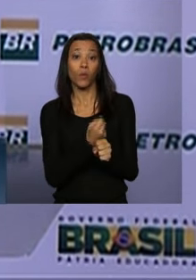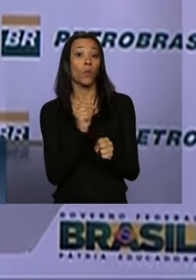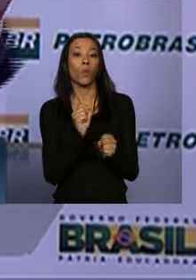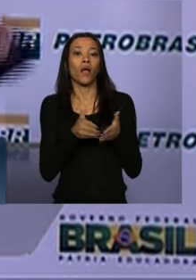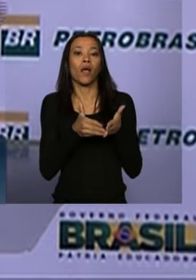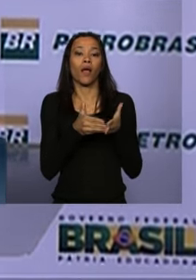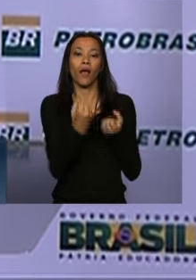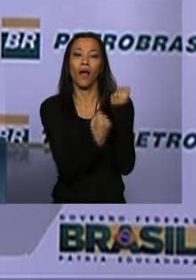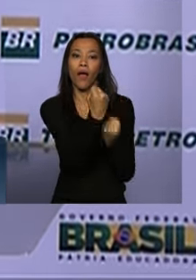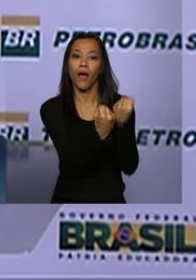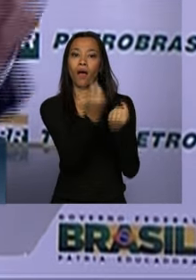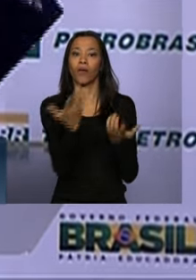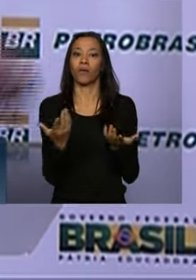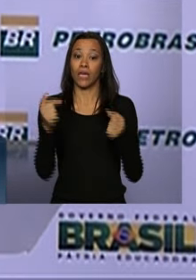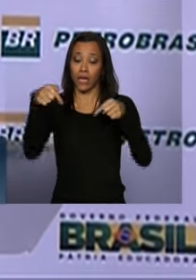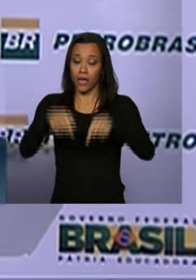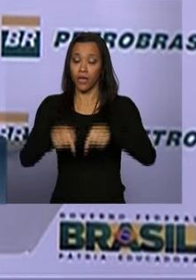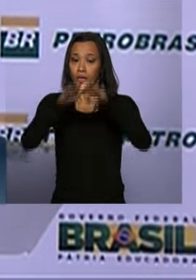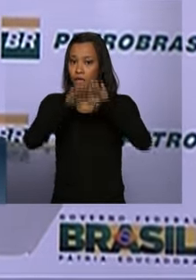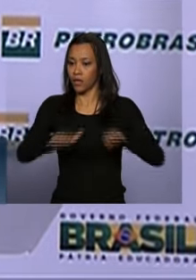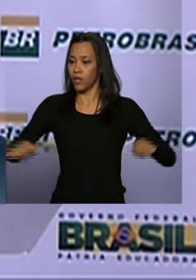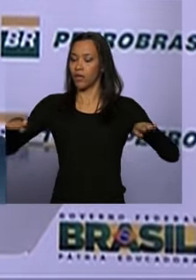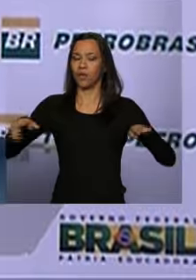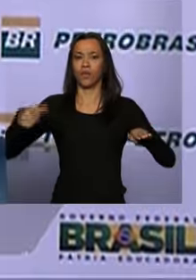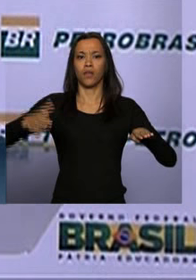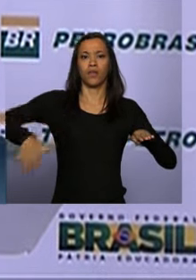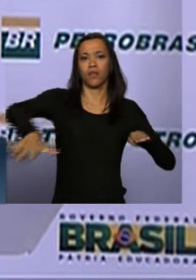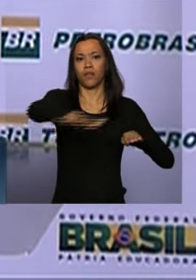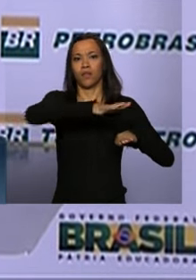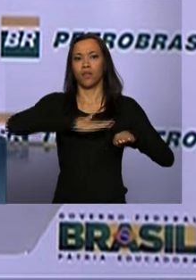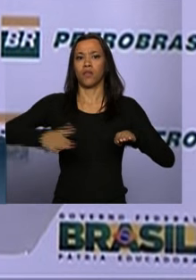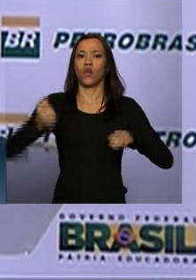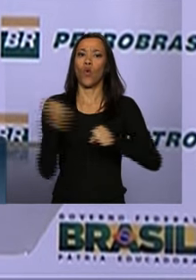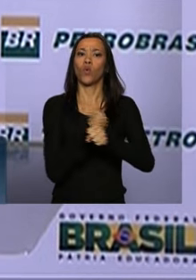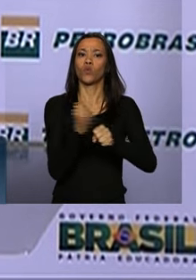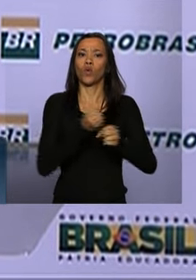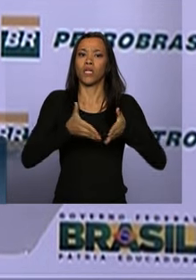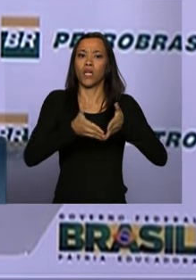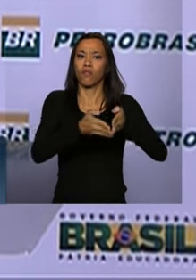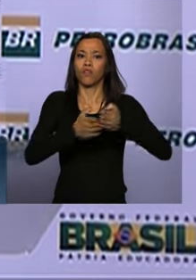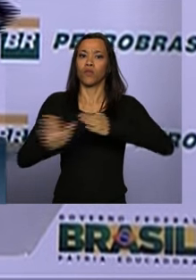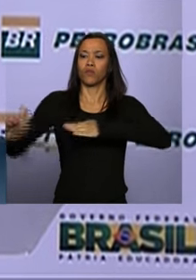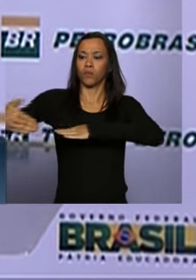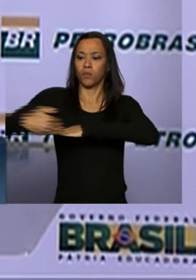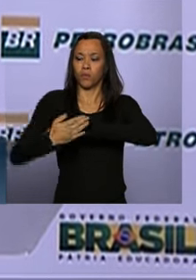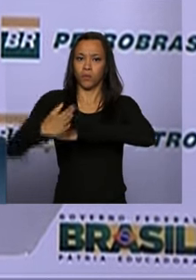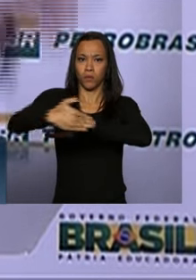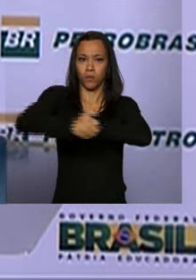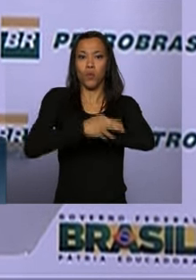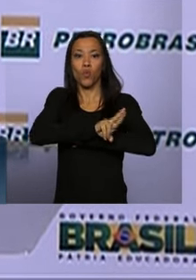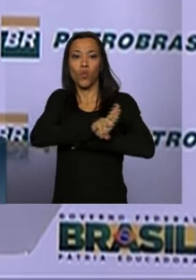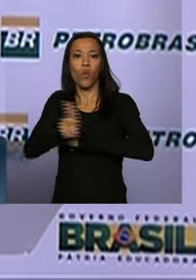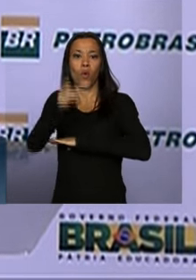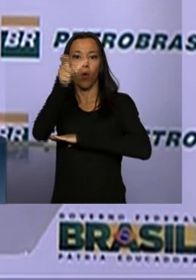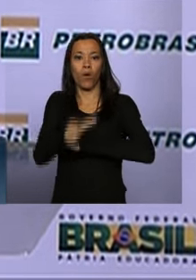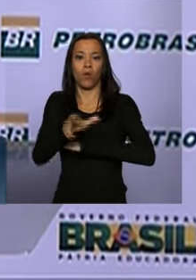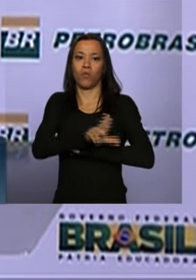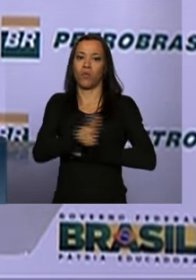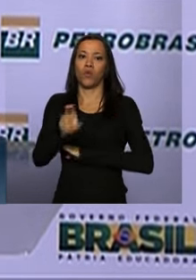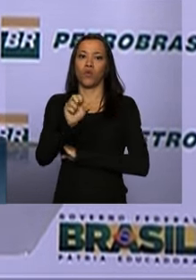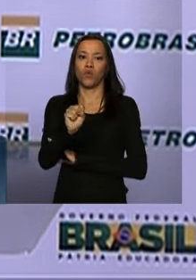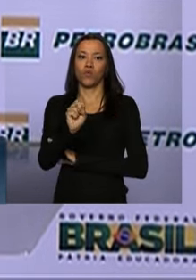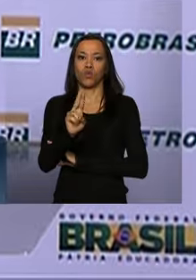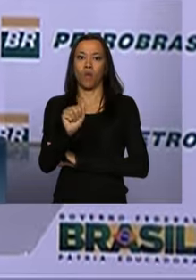de obra que aqui em Suape, aqui no Atlântico Sul, faz navio e não dá inveja a nenhum navio no mundo.